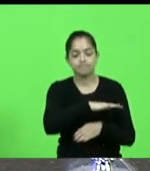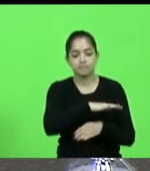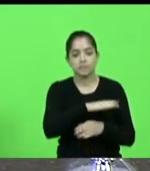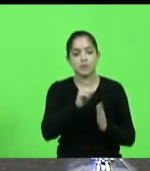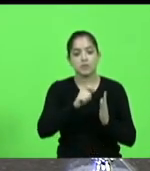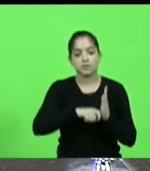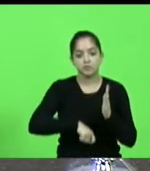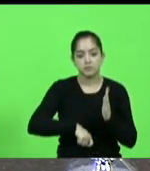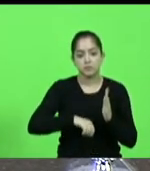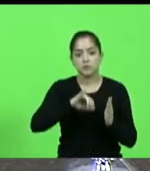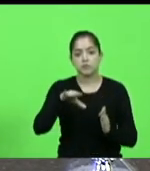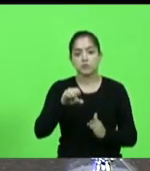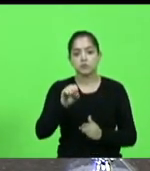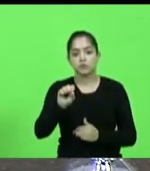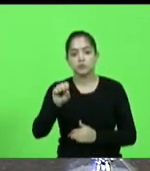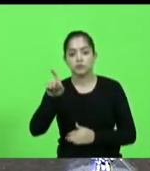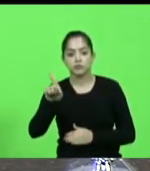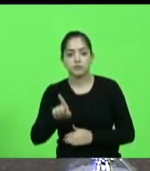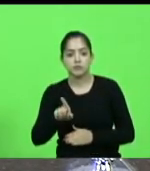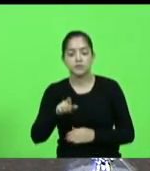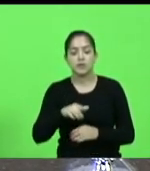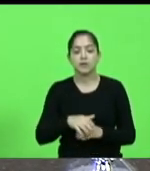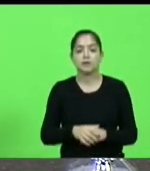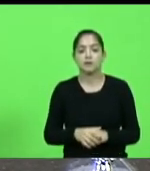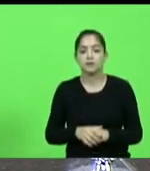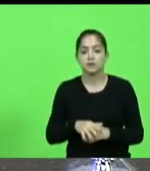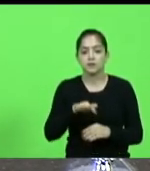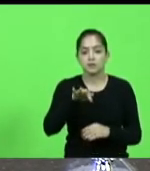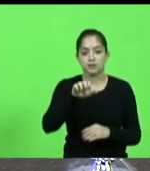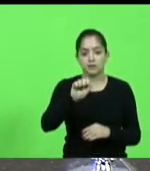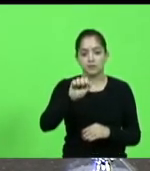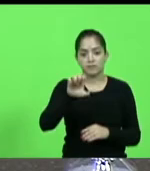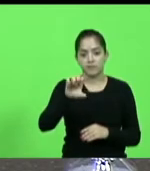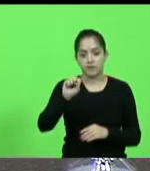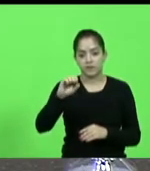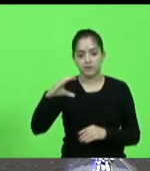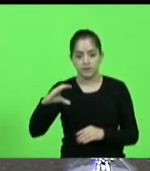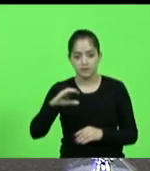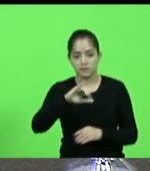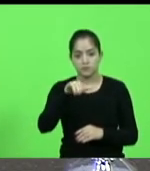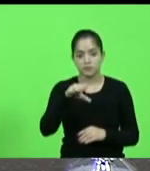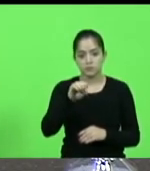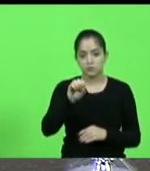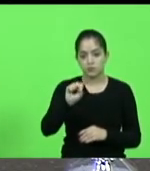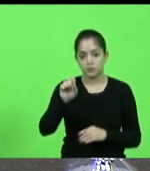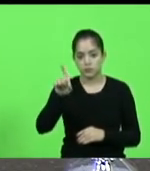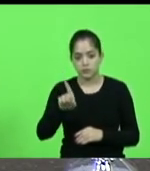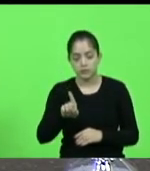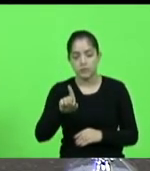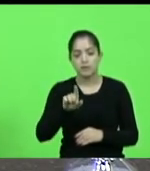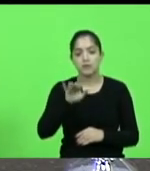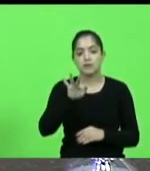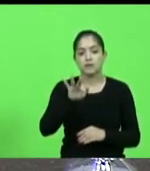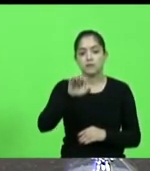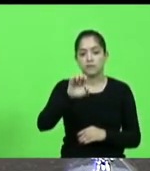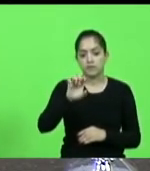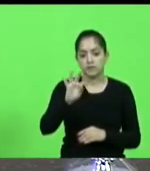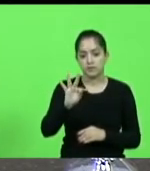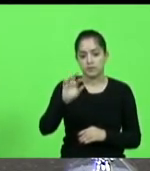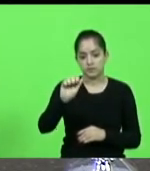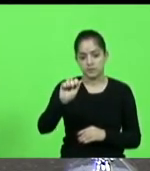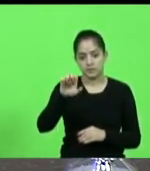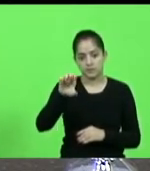como José Zeferino Pedroso, da FAESC, José Walter Dresch, da FETAESC, Luiz